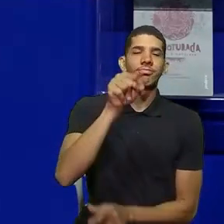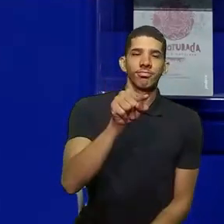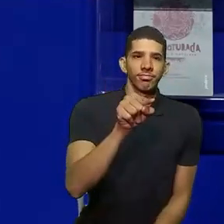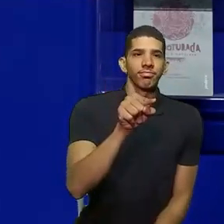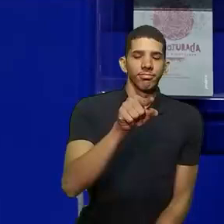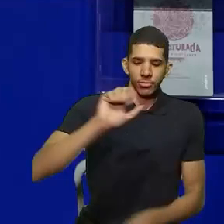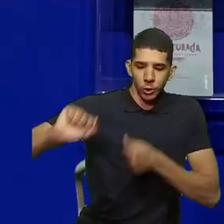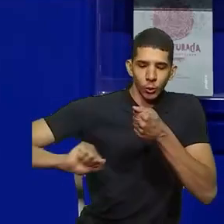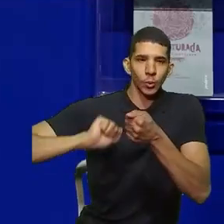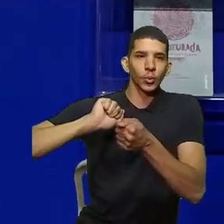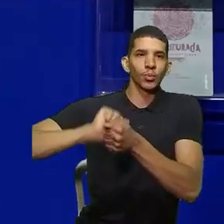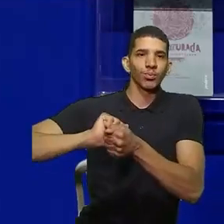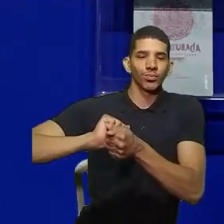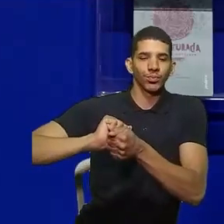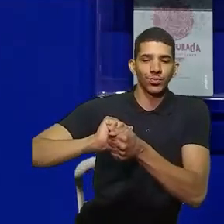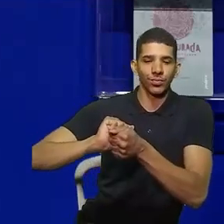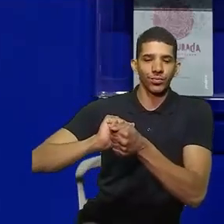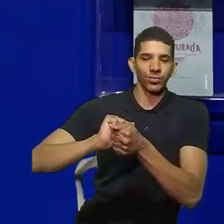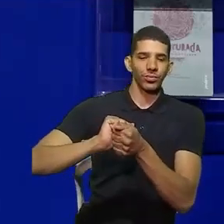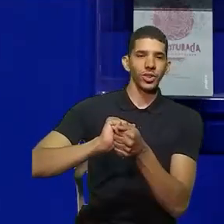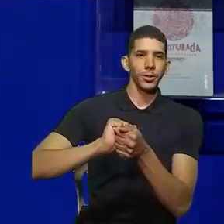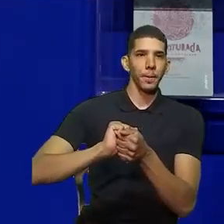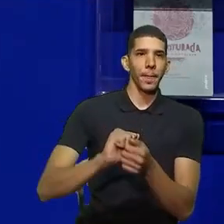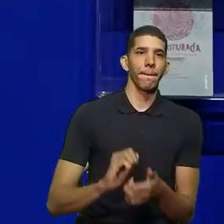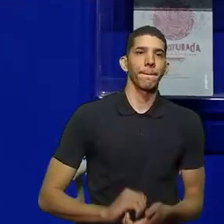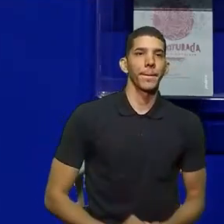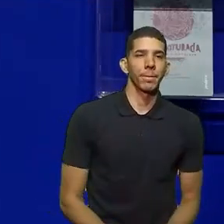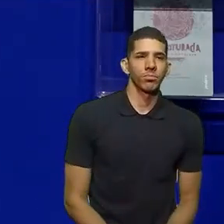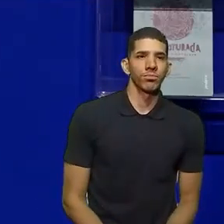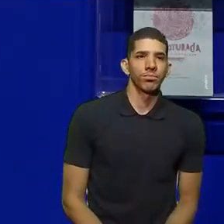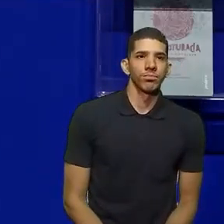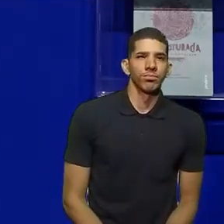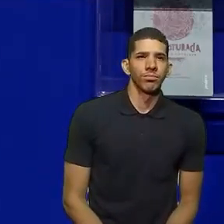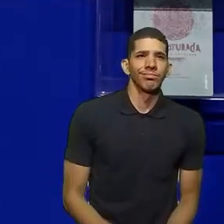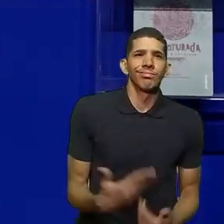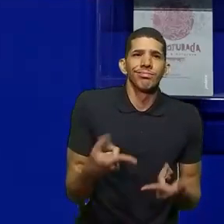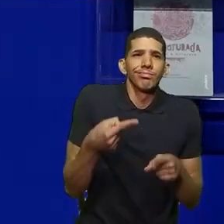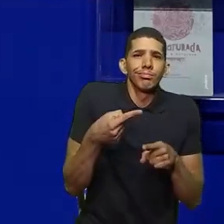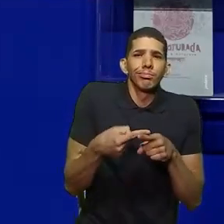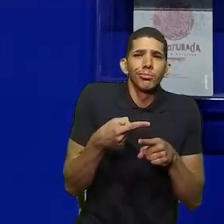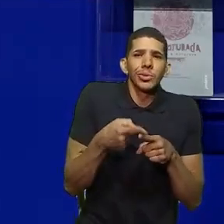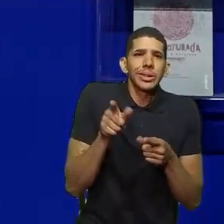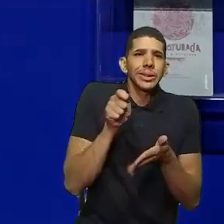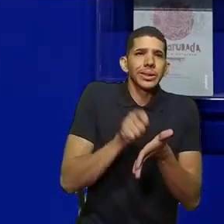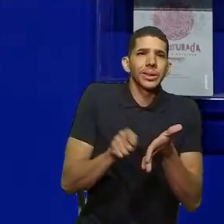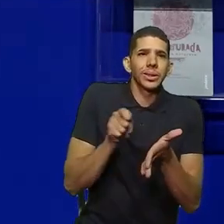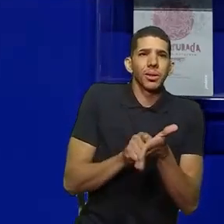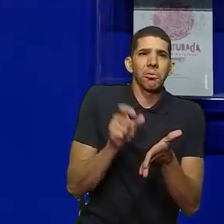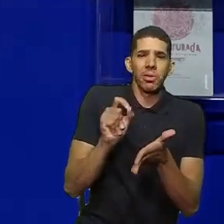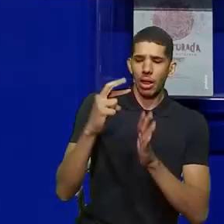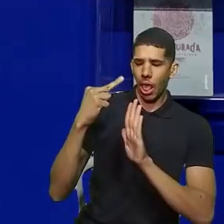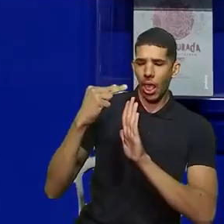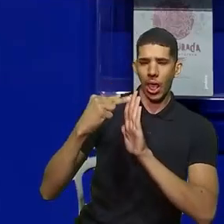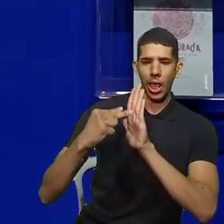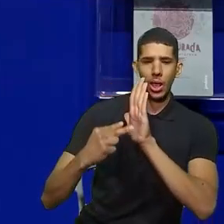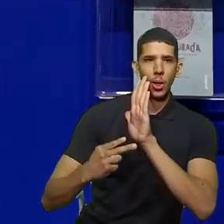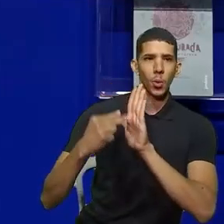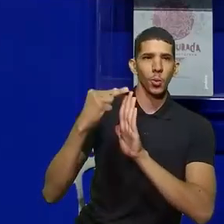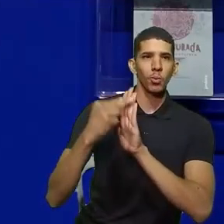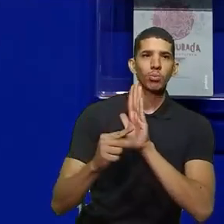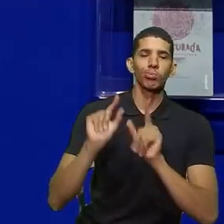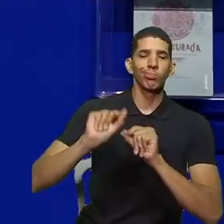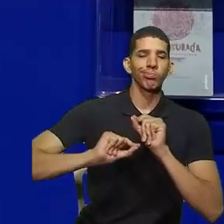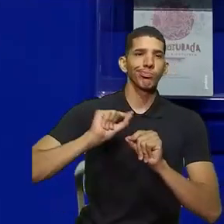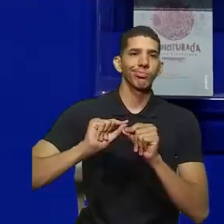também, acredito que tem essa pulsão por quem escreve, por quem lê. E, na hora, o Piúba, a gente já